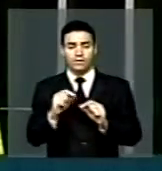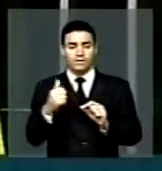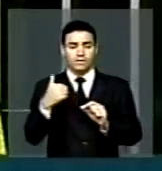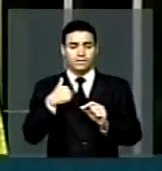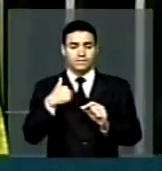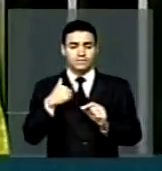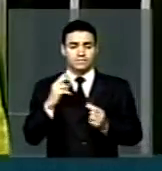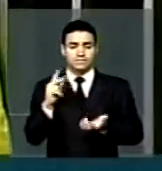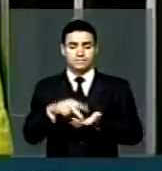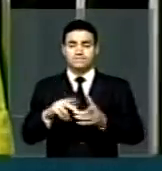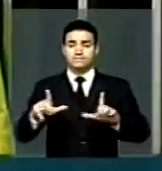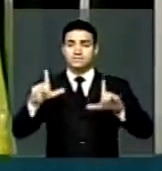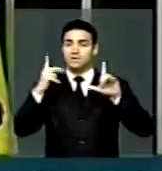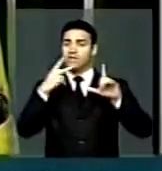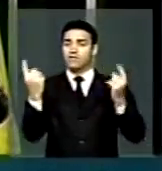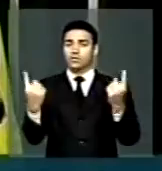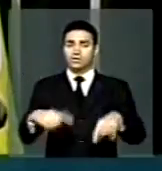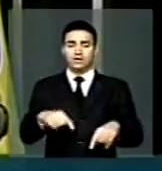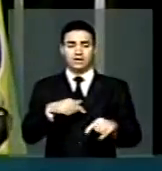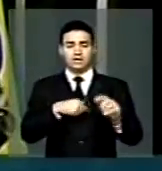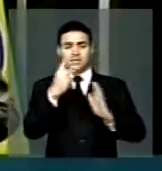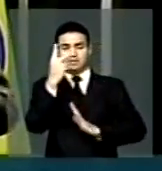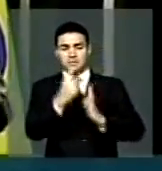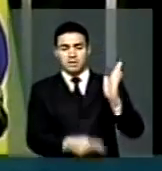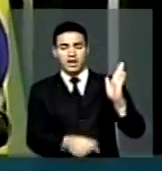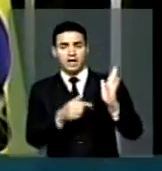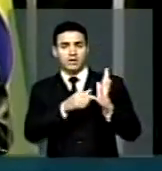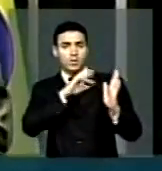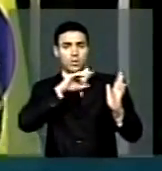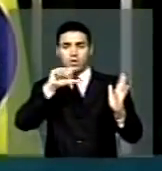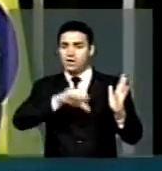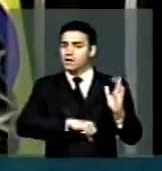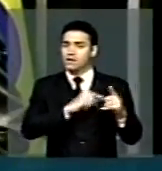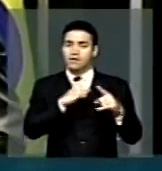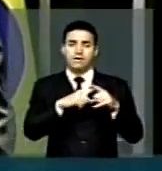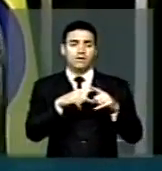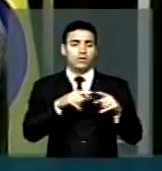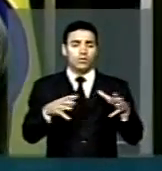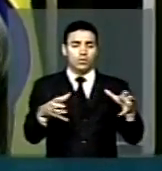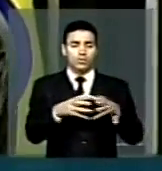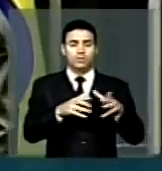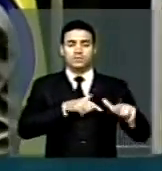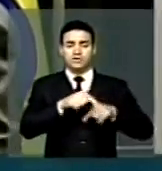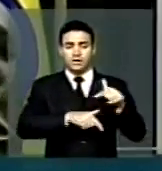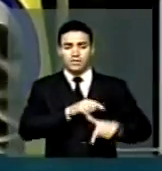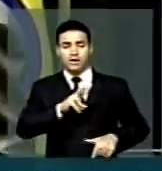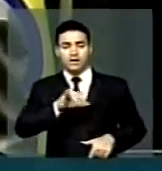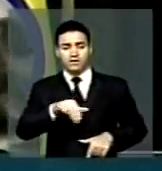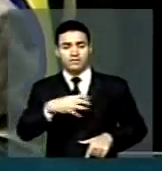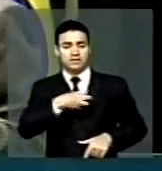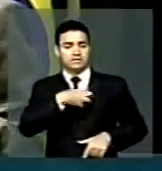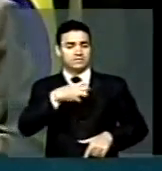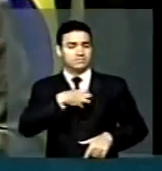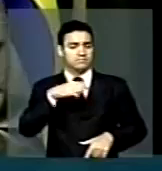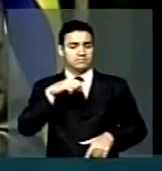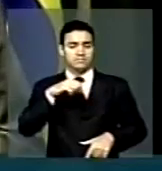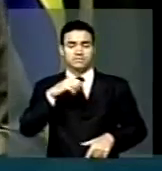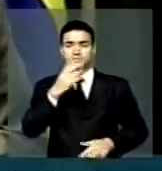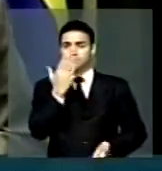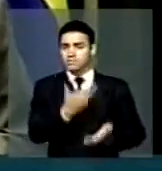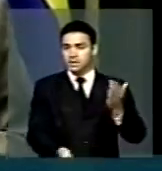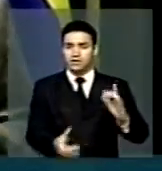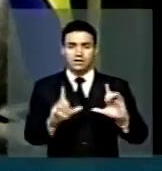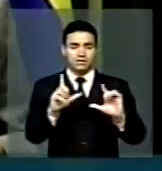imprensa e diziam o contrário. Esse plano é de austeridade, mais uma vez a classe trabalhadora vai sentir o peso